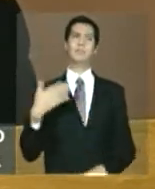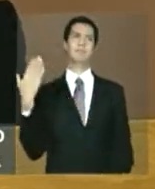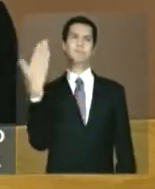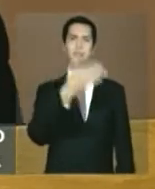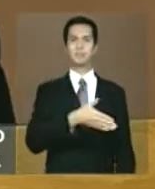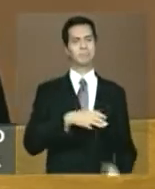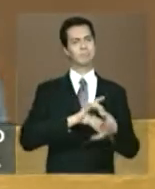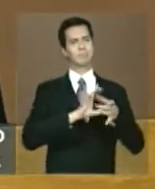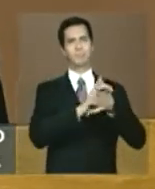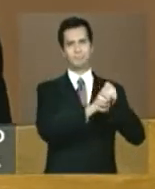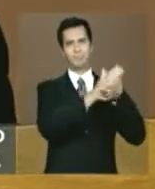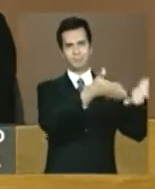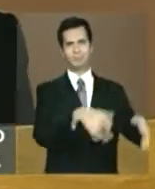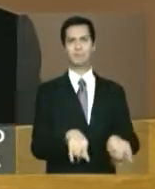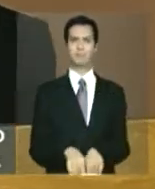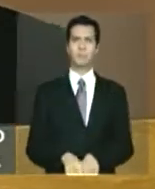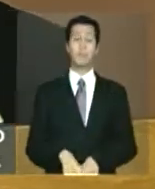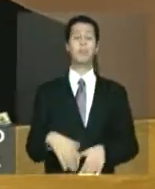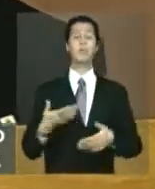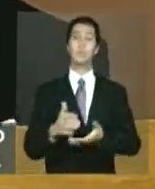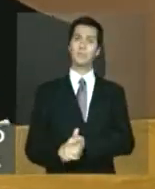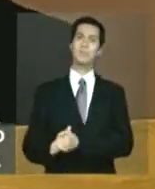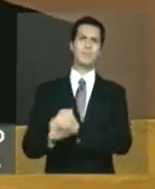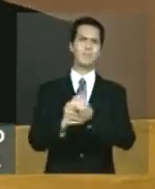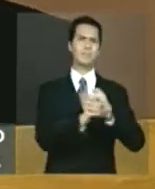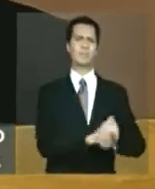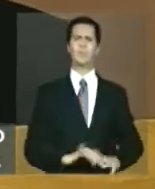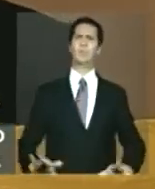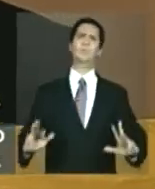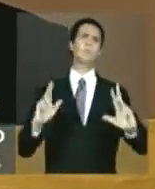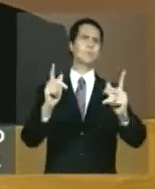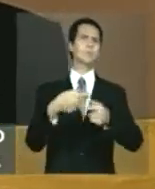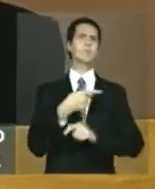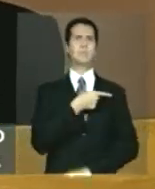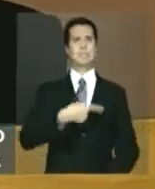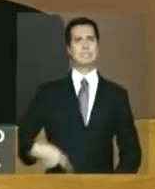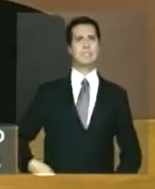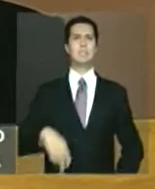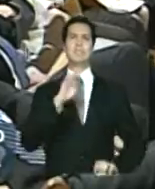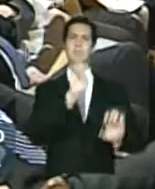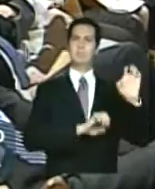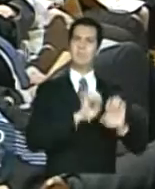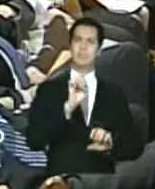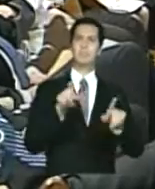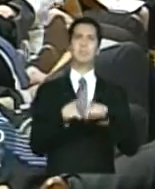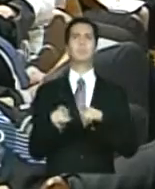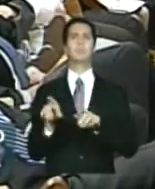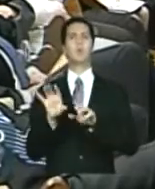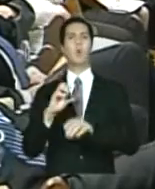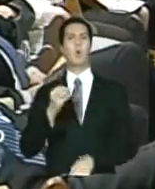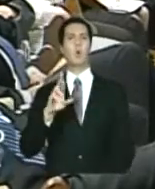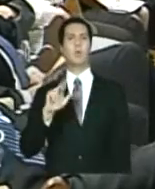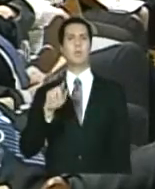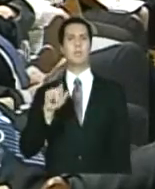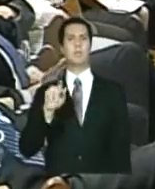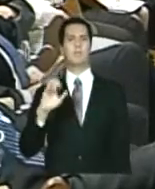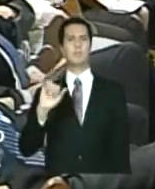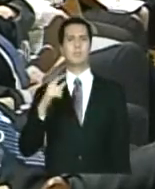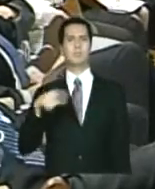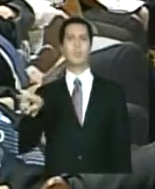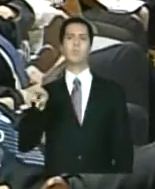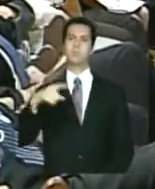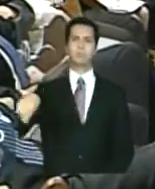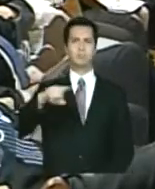Saúdo a todas e todos presidentes de empresas de organizações aqui